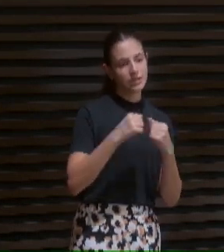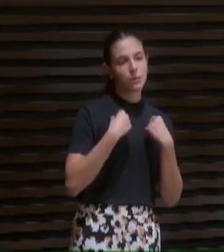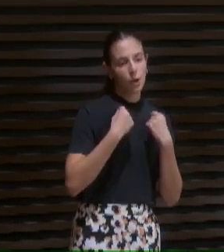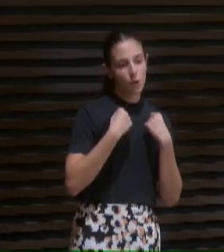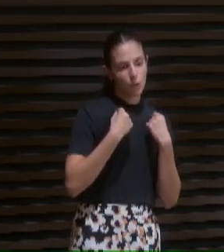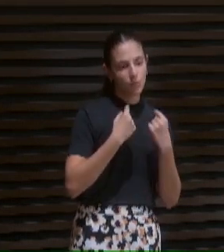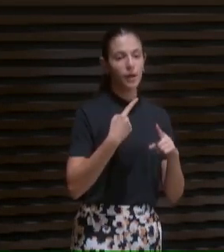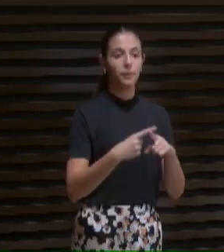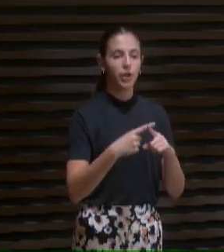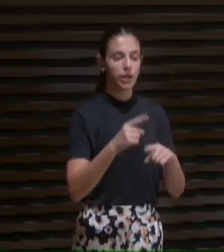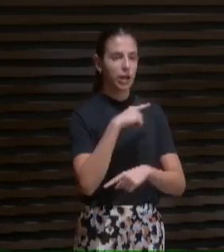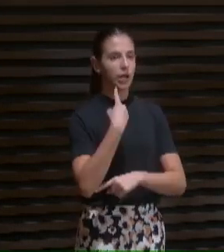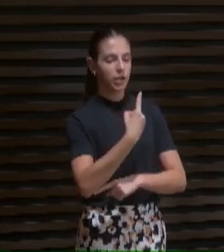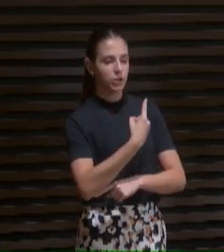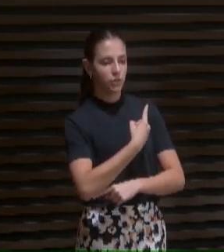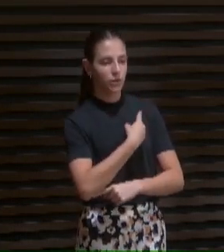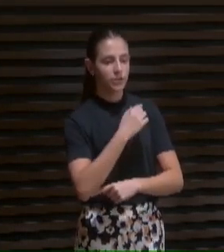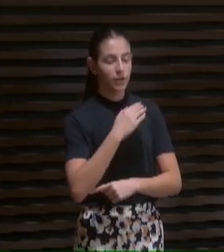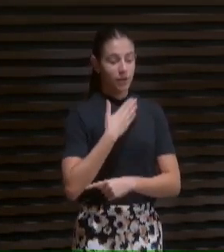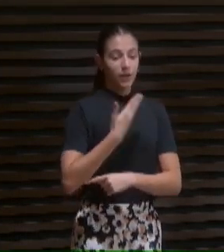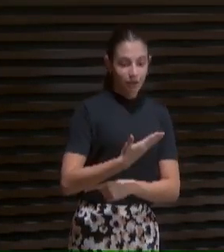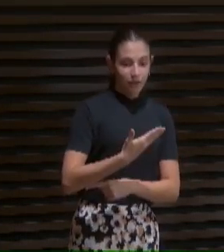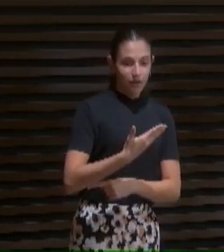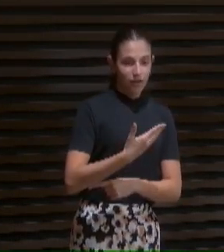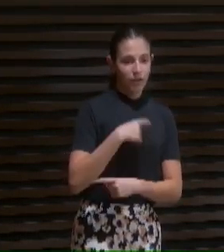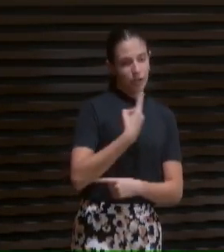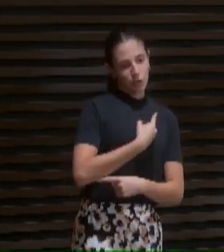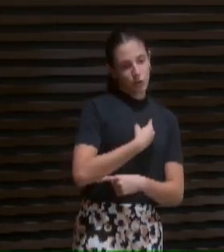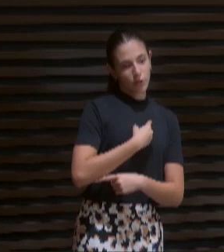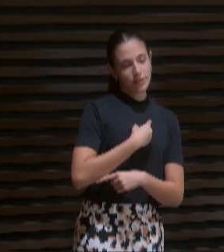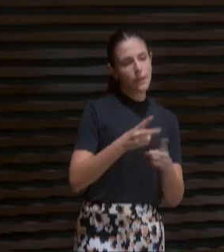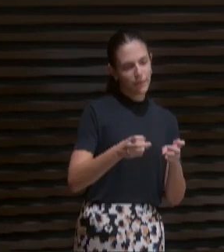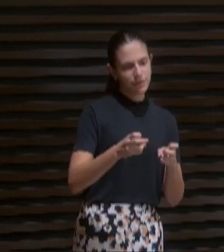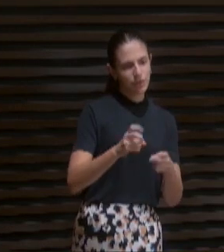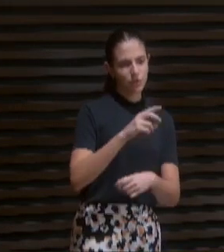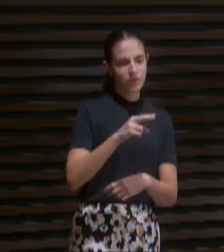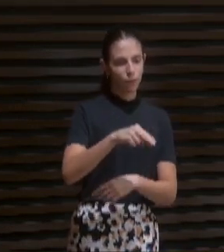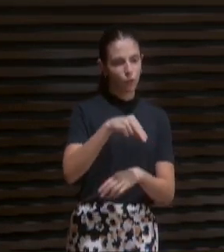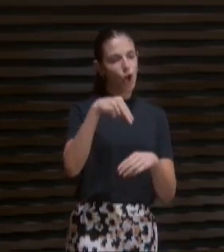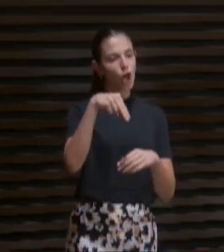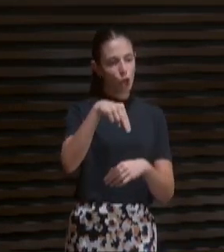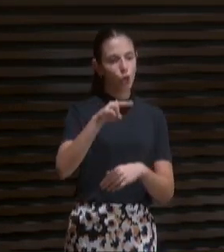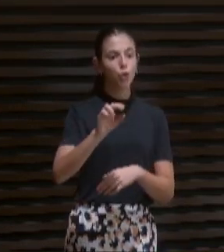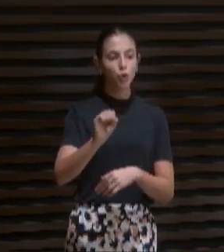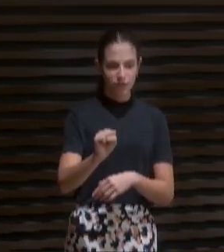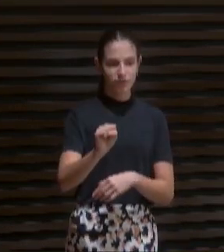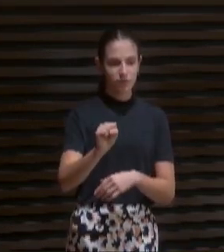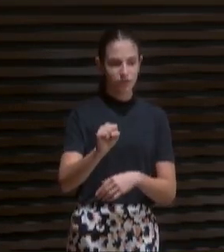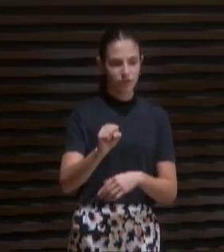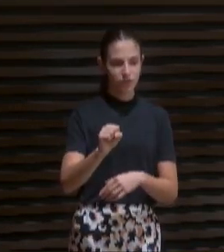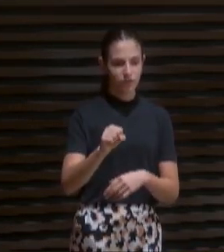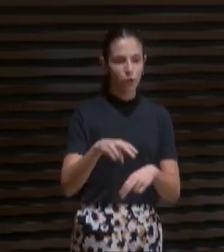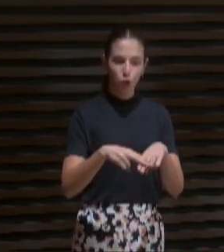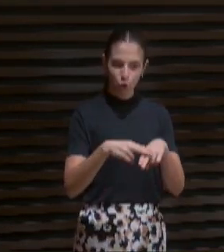fomos pegos de surpresa e ficamos expostos. Mas eles estavam nus, sempre